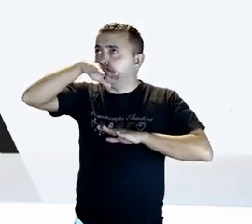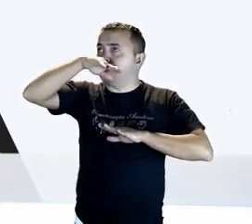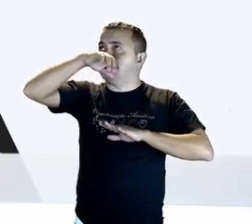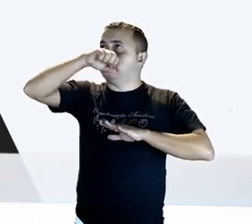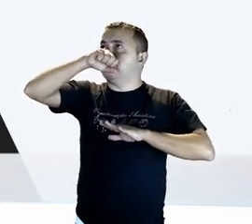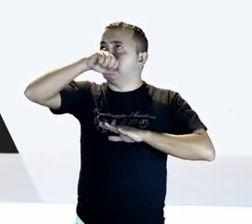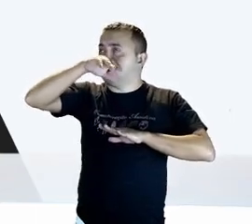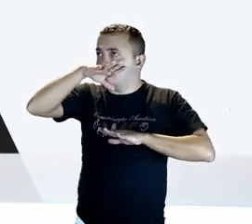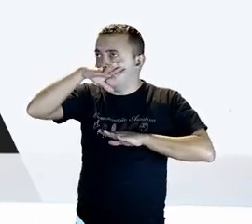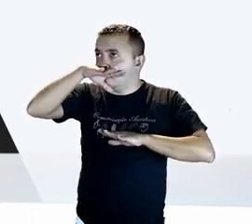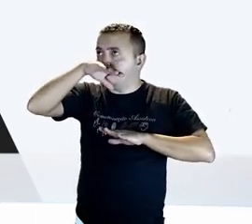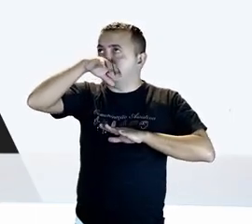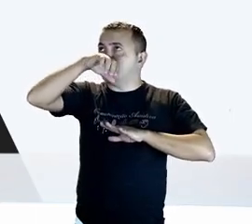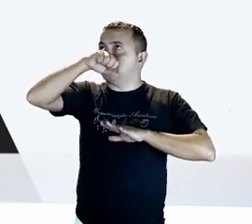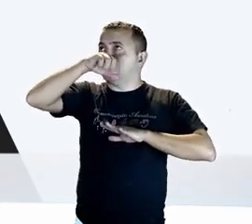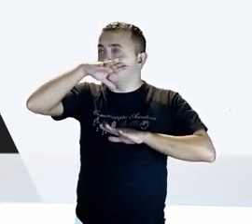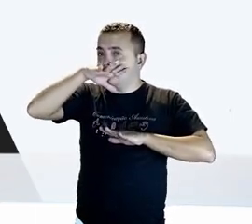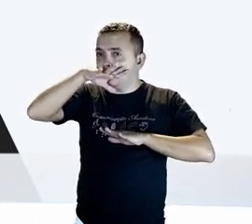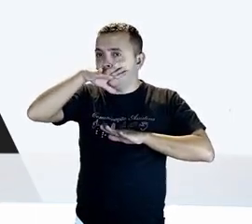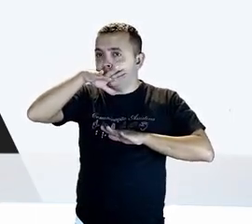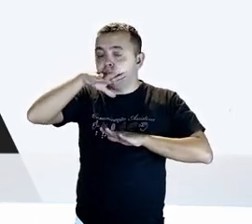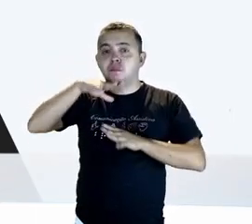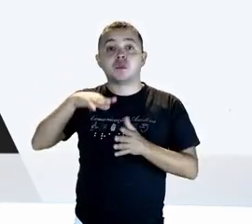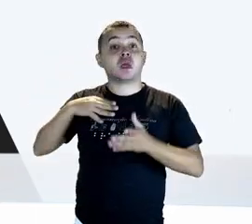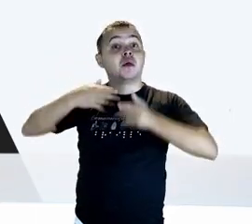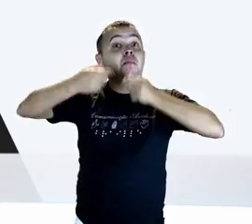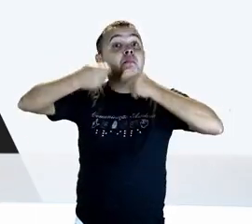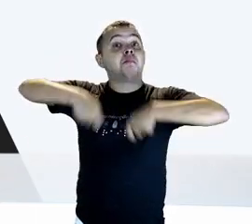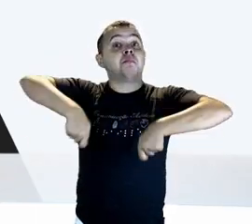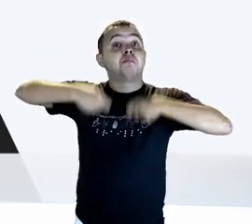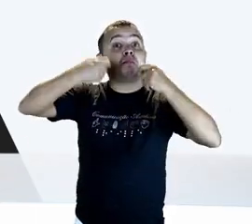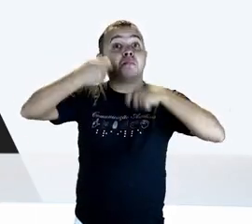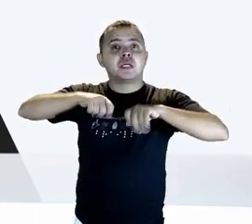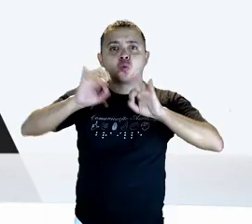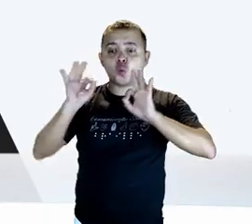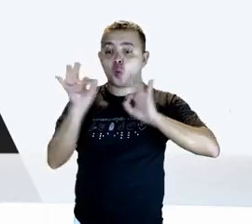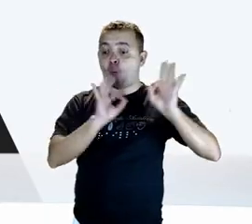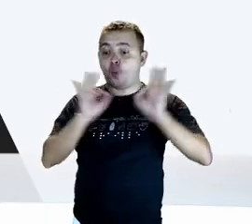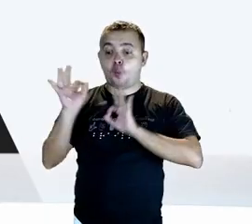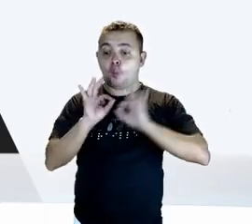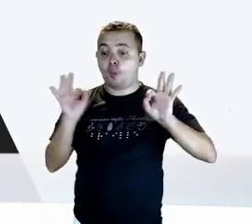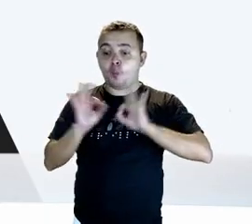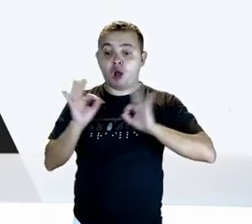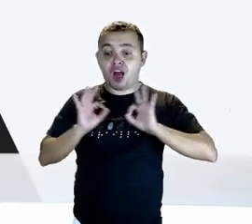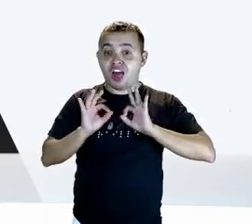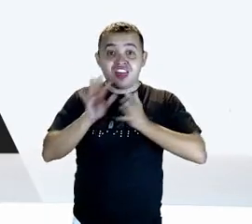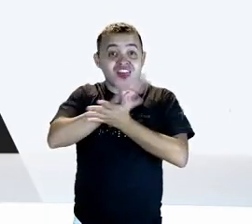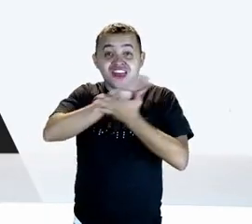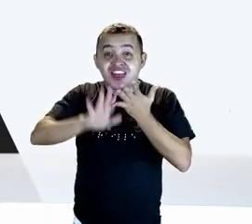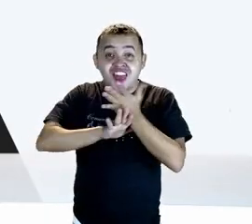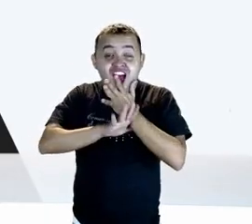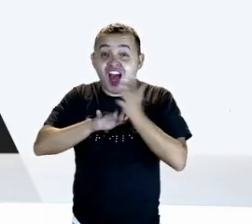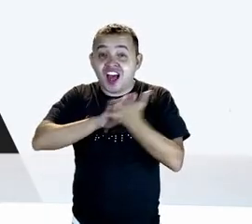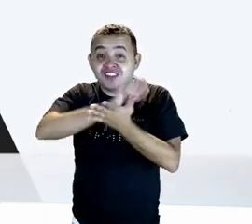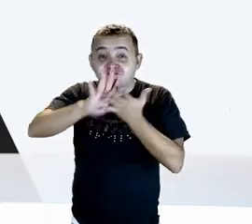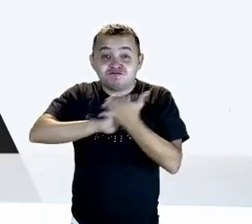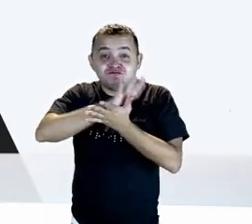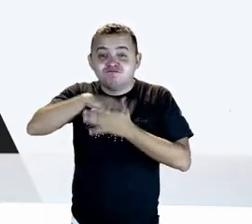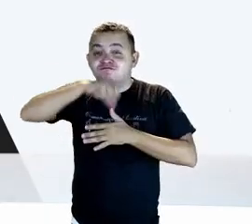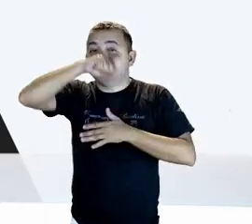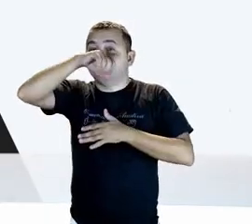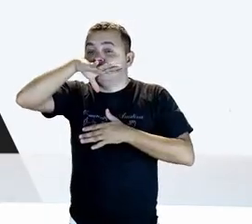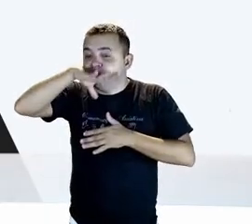estão obstruídas, você, caso tenha ausência ainda